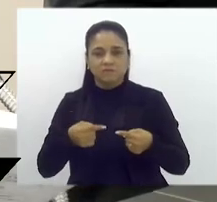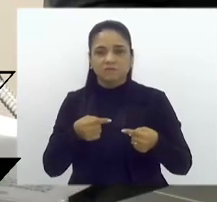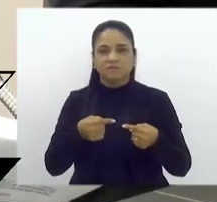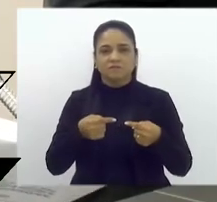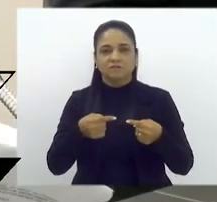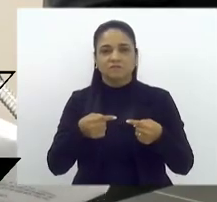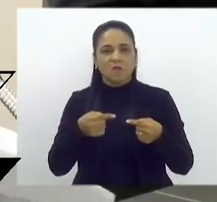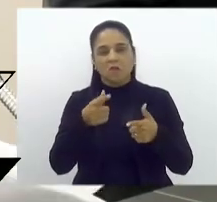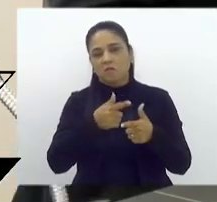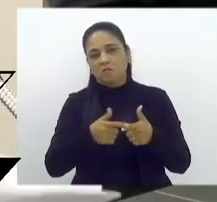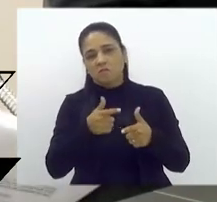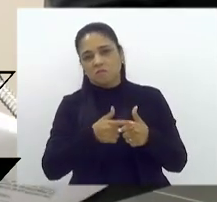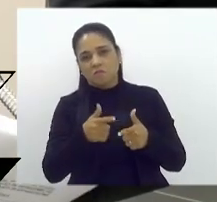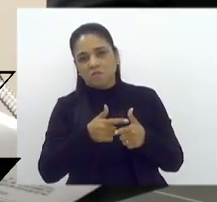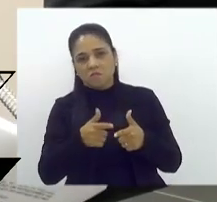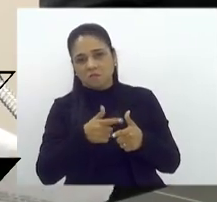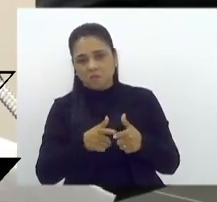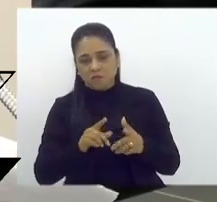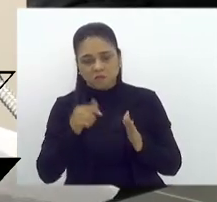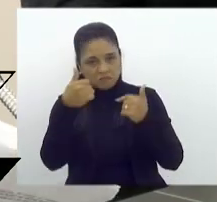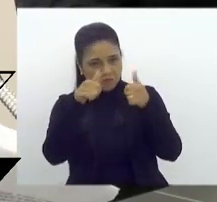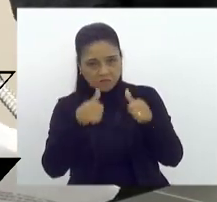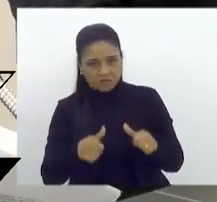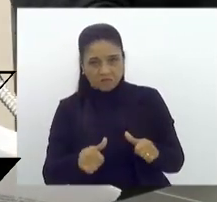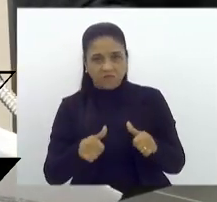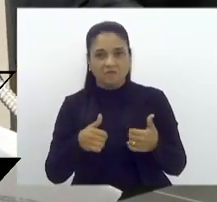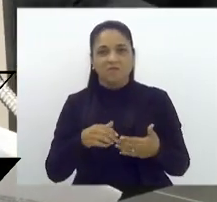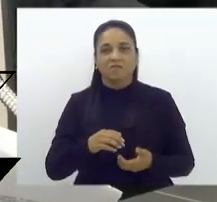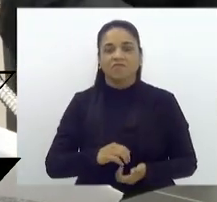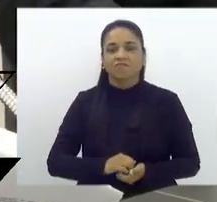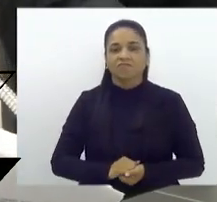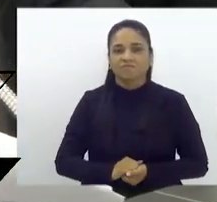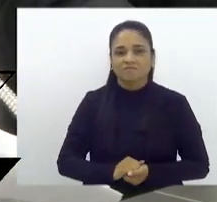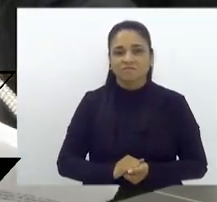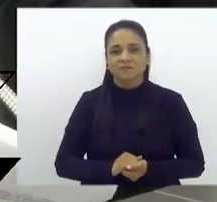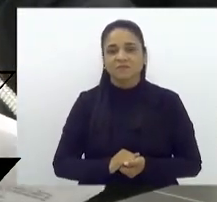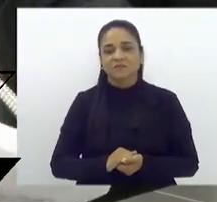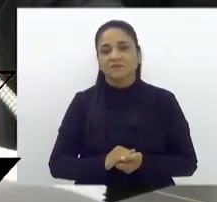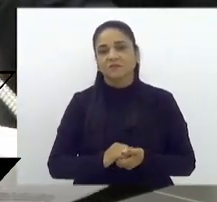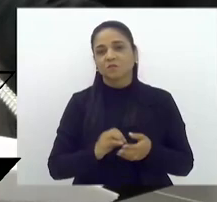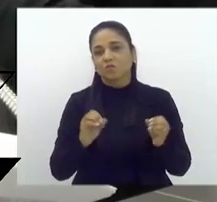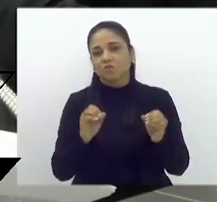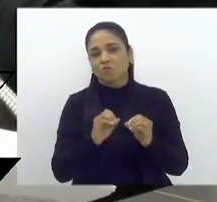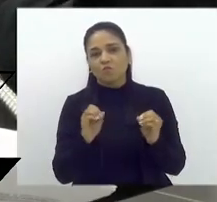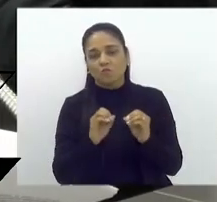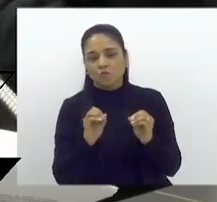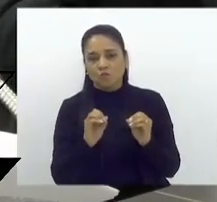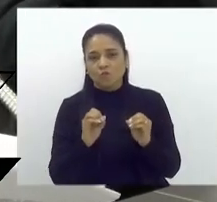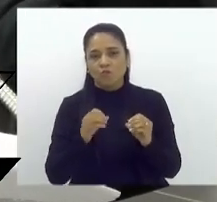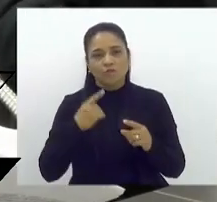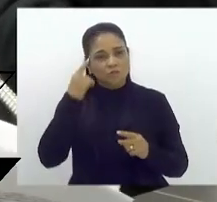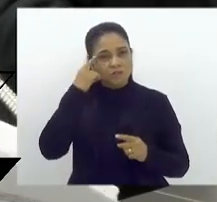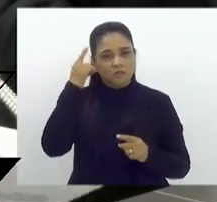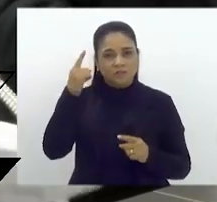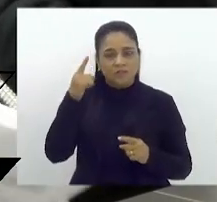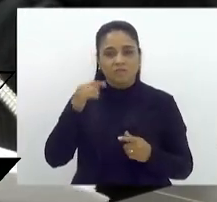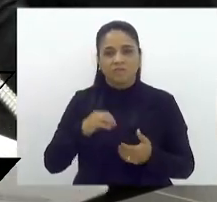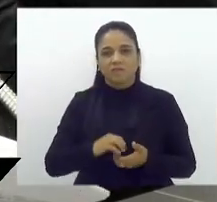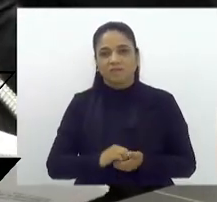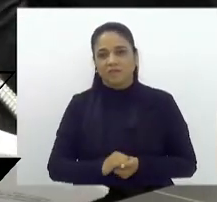menor problema aqui em rever o parecer, não. Mas considero que não há nenhum óbice à ideia original de Vossa